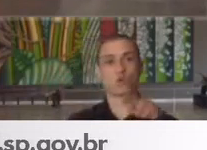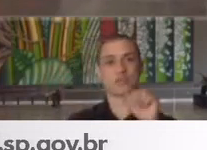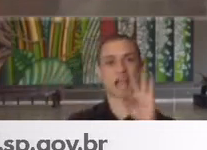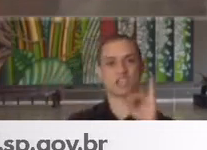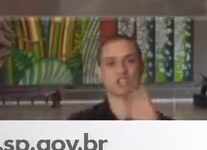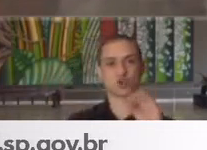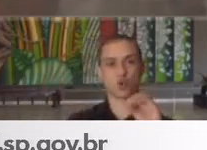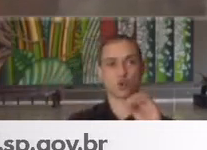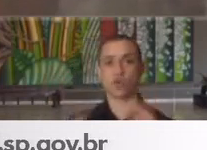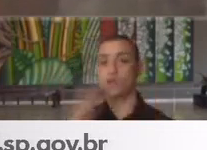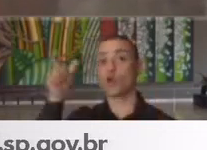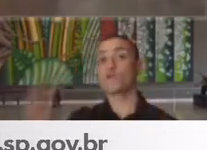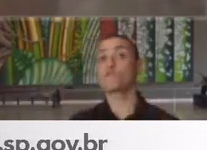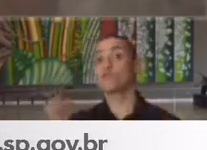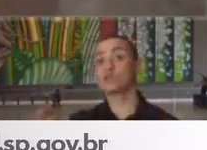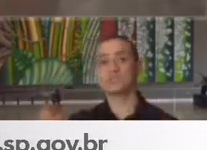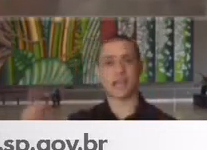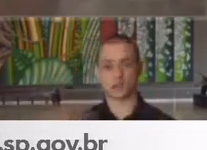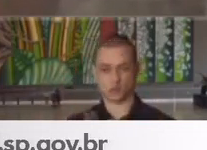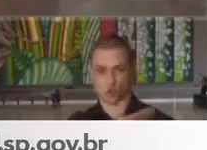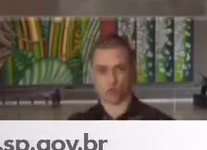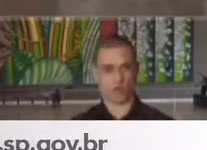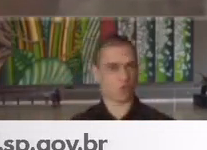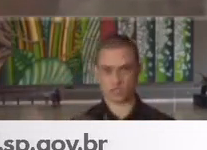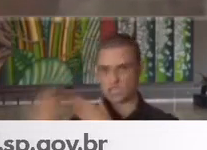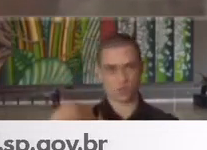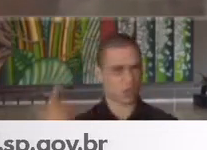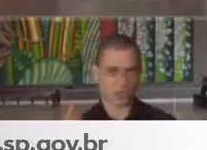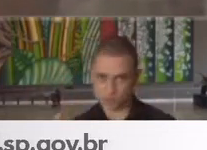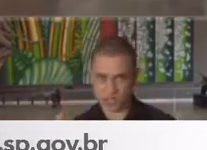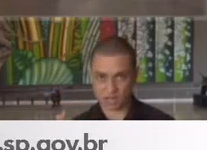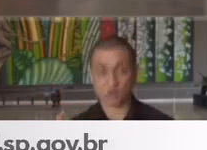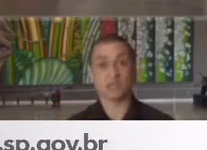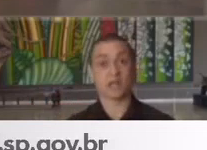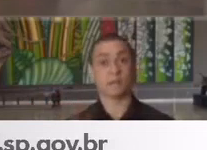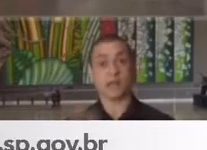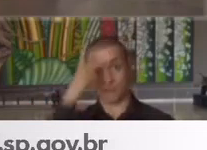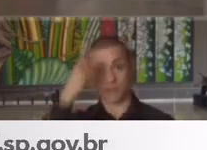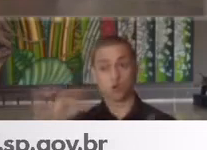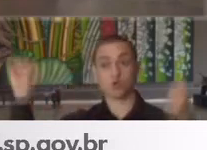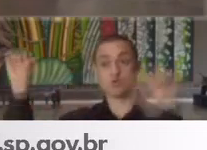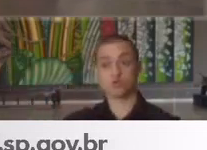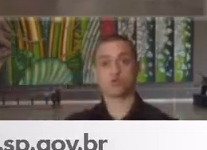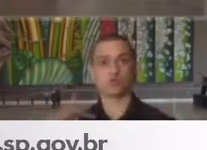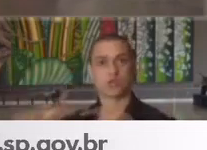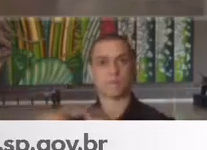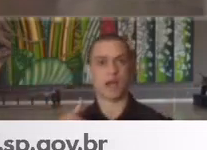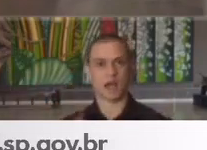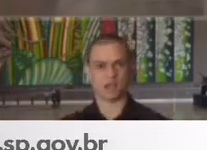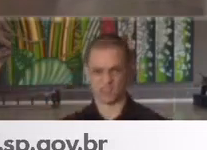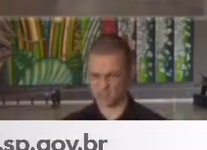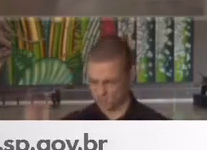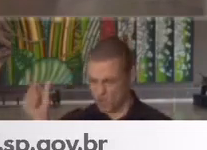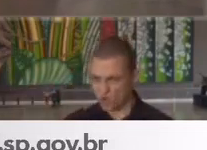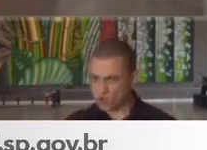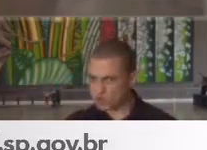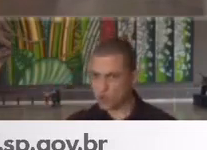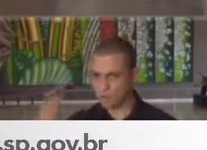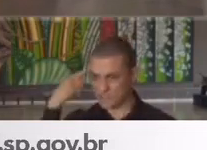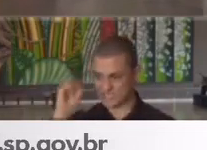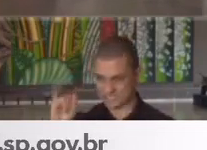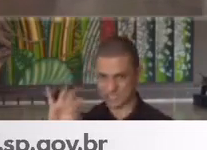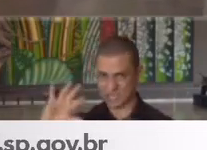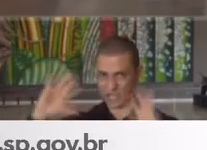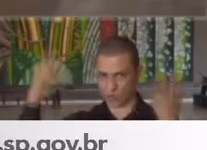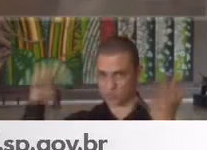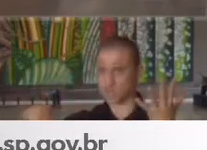senhor no rol dos governadores responsáveis e dos exterminadores de emprego. O senhor teme, e se isso acontecer, o que